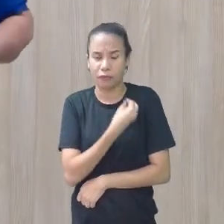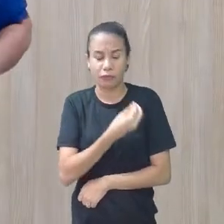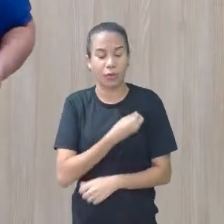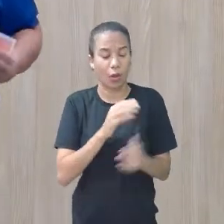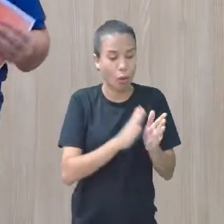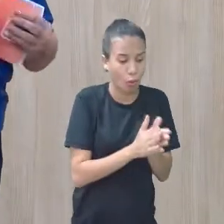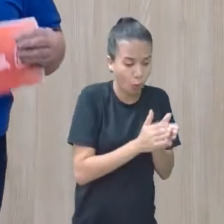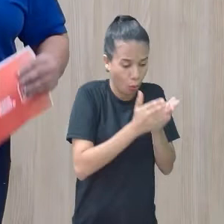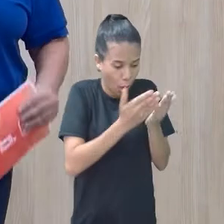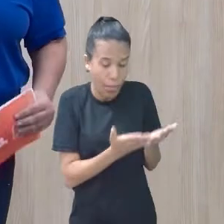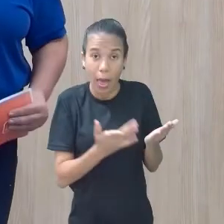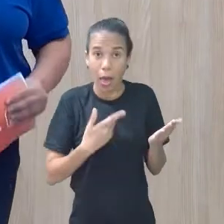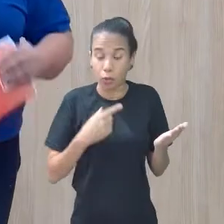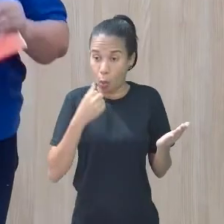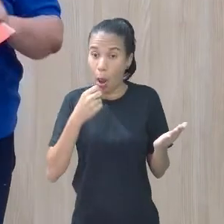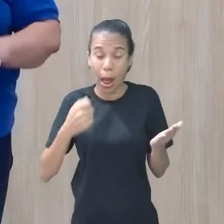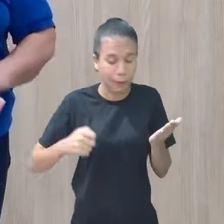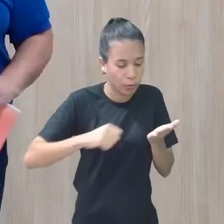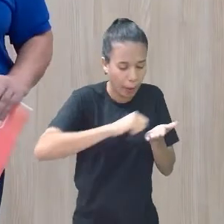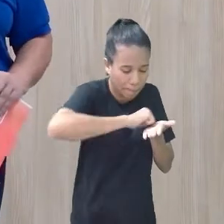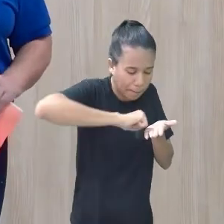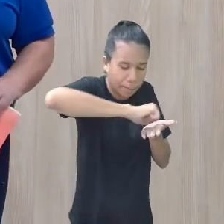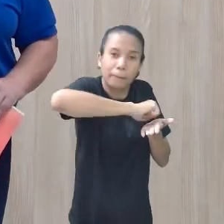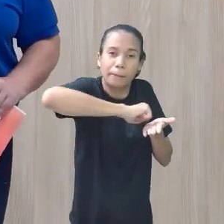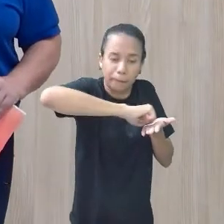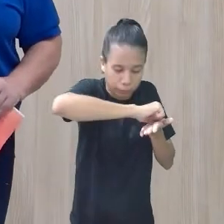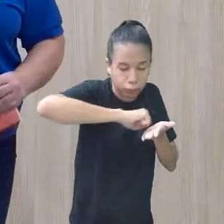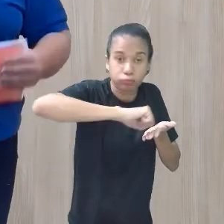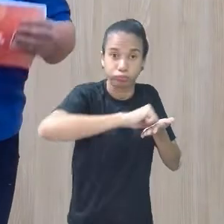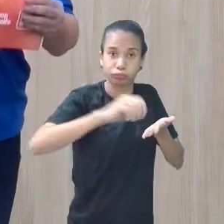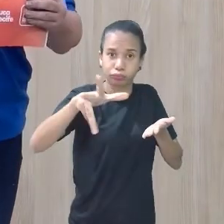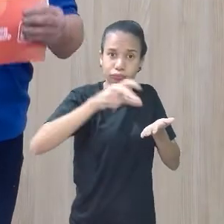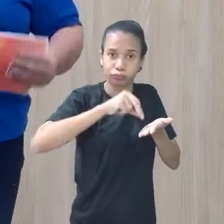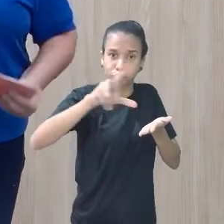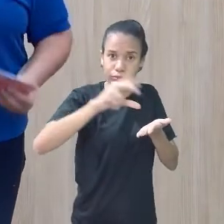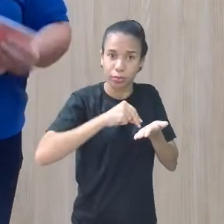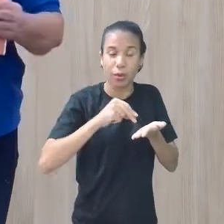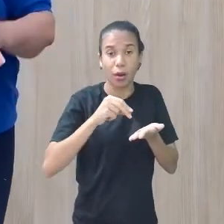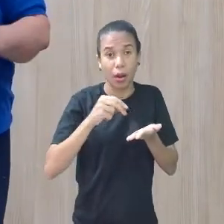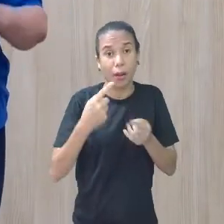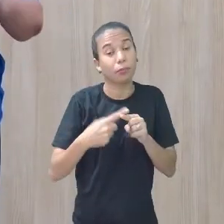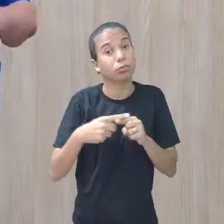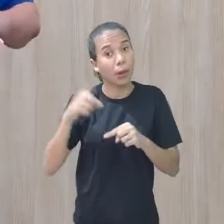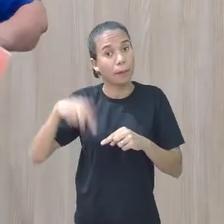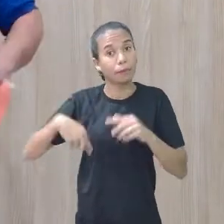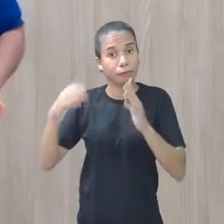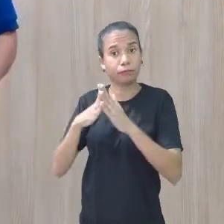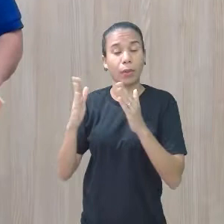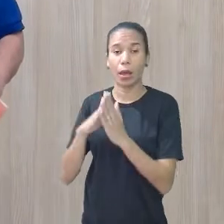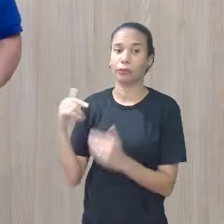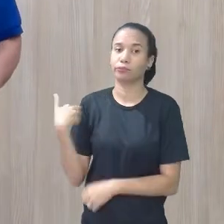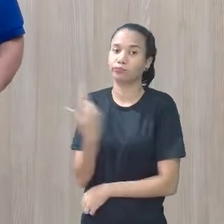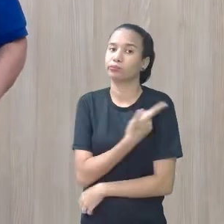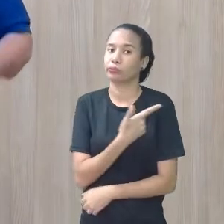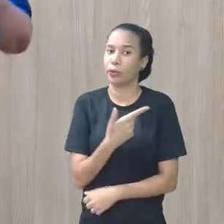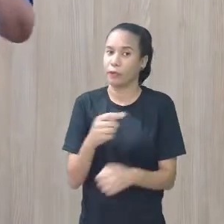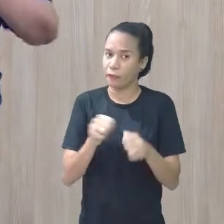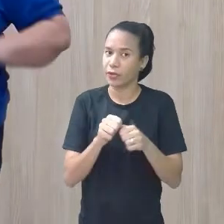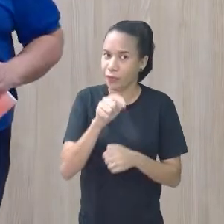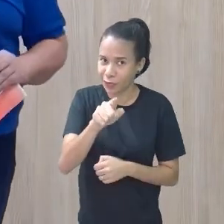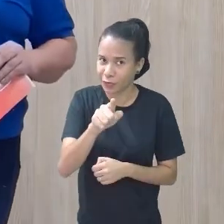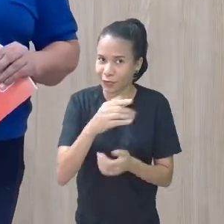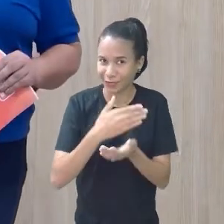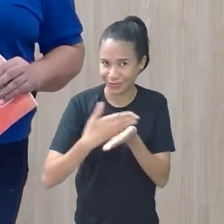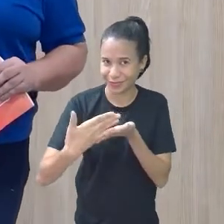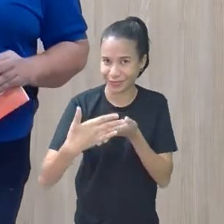com um caderno, com um lápis, para fazer algumas anotações. Às vezes, são até pedidos que nós vamos fazer aqui.